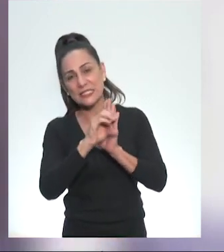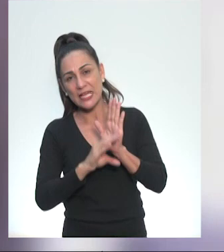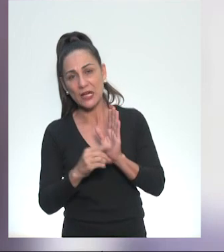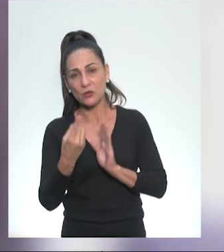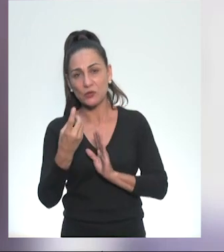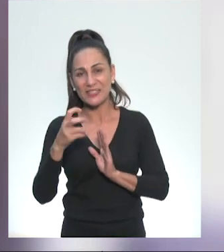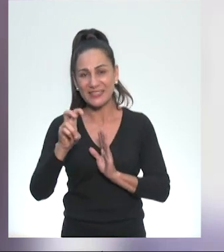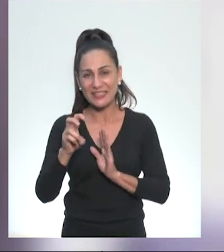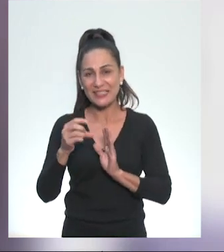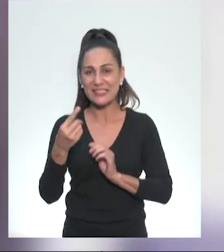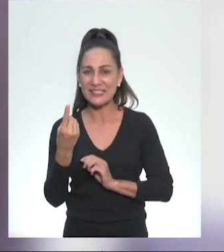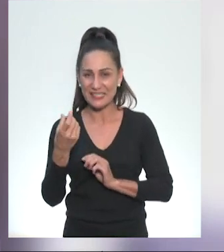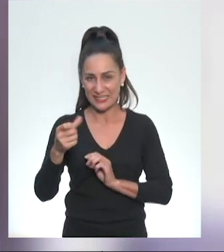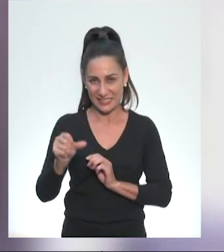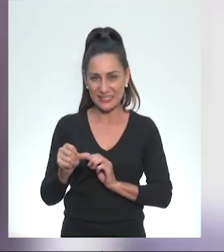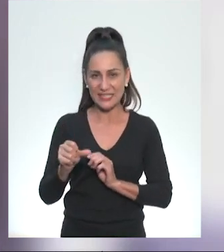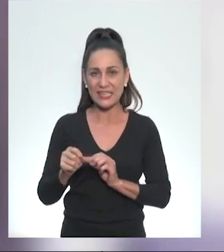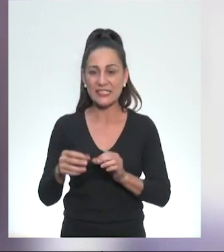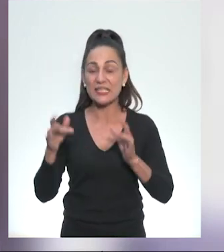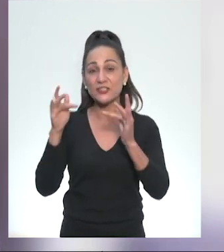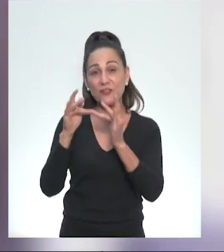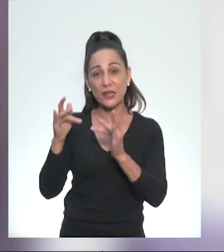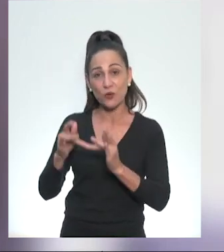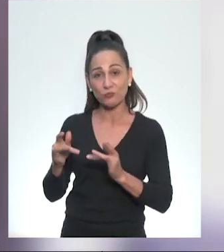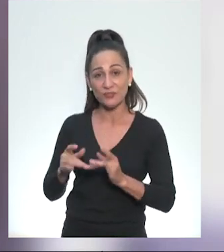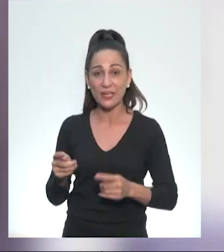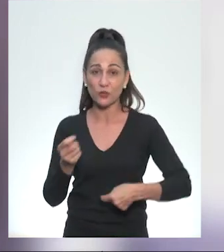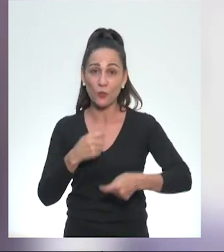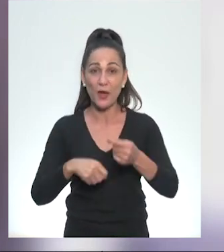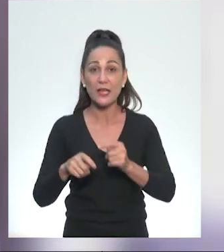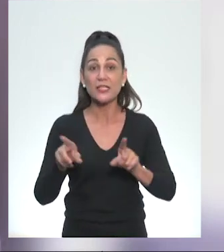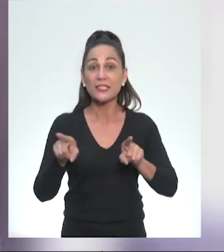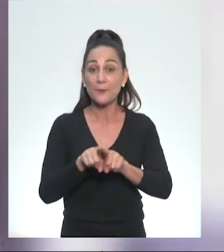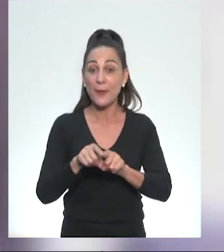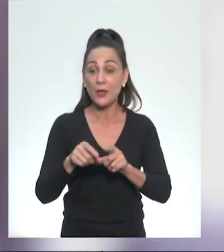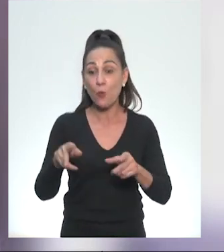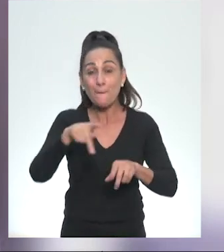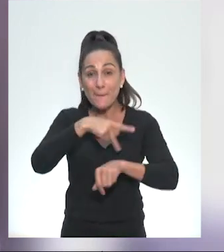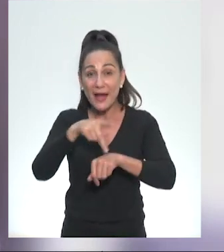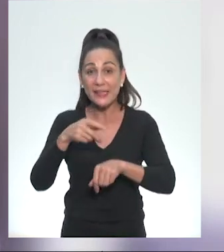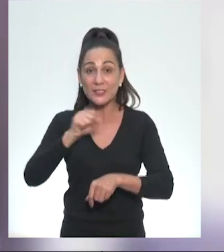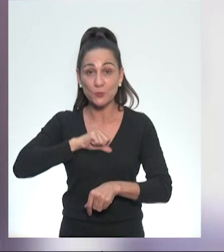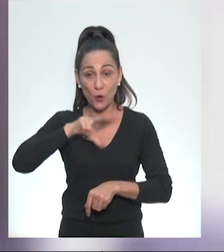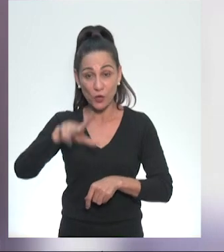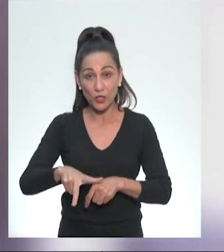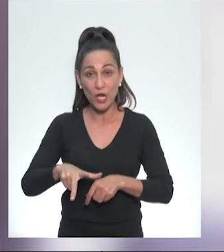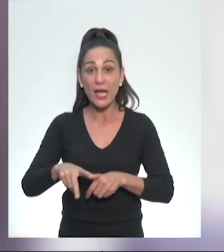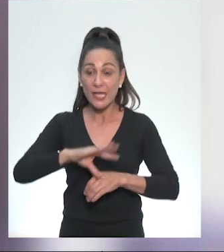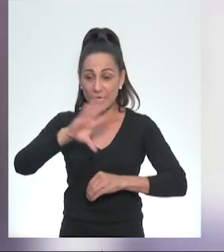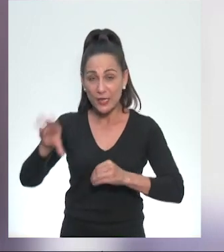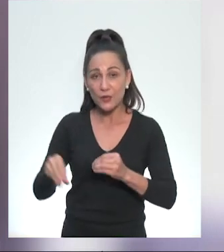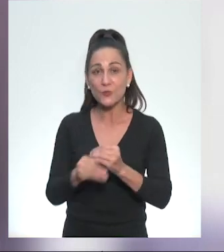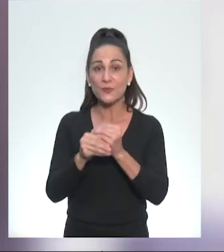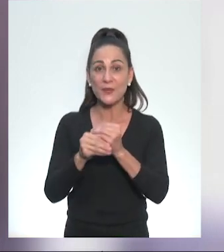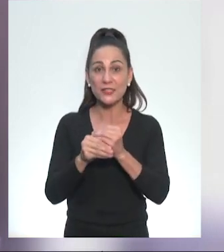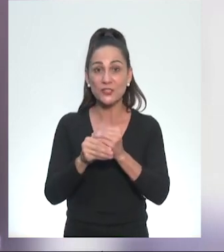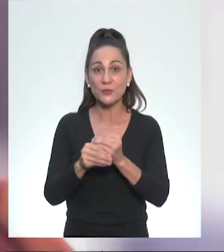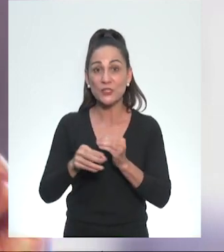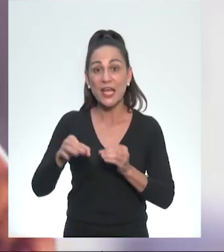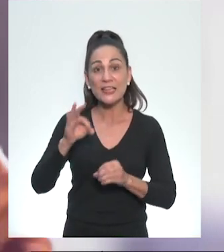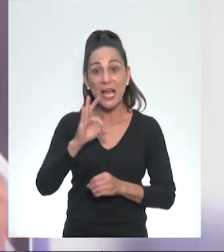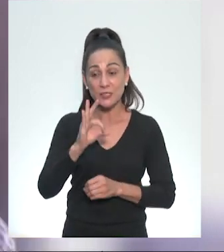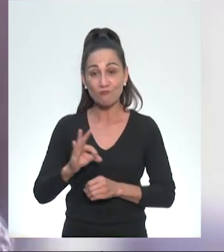século XVI, eles tiveram contato comercial aí com Portugal, e eles acabaram implementando o regime das moedas. Antes,